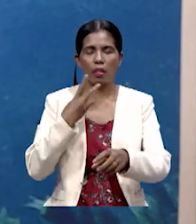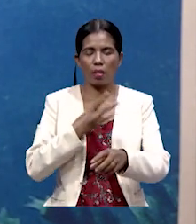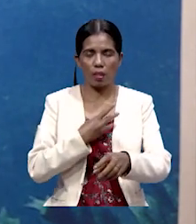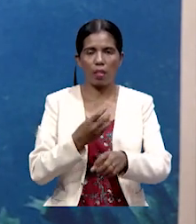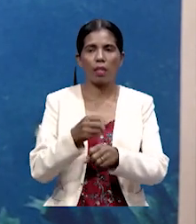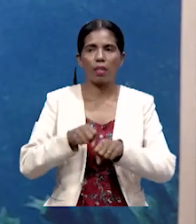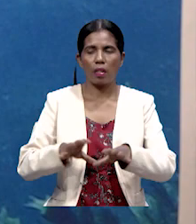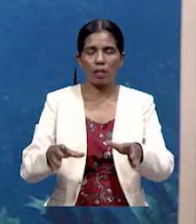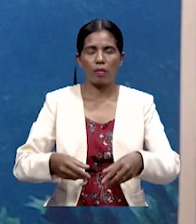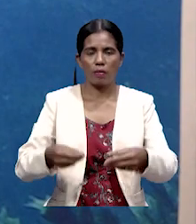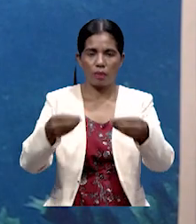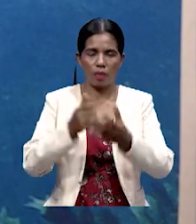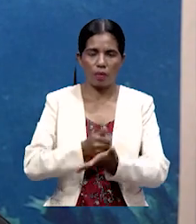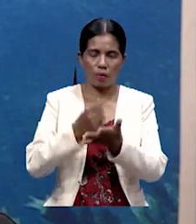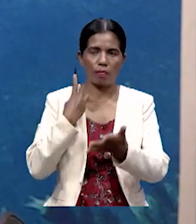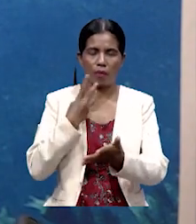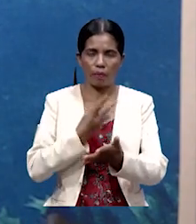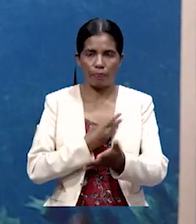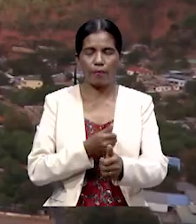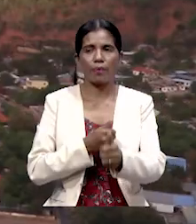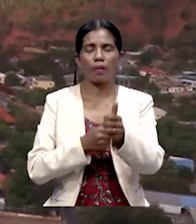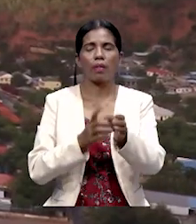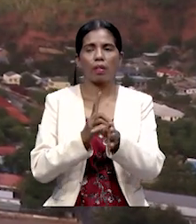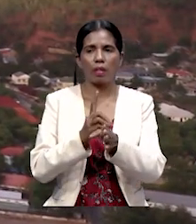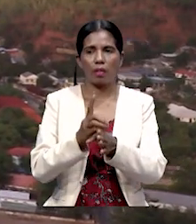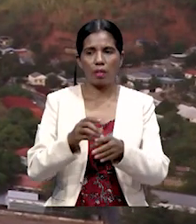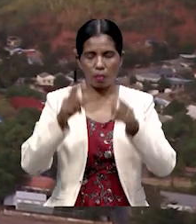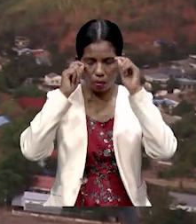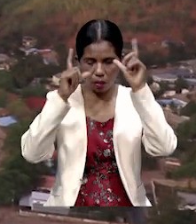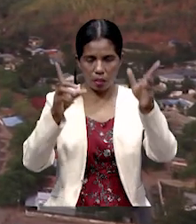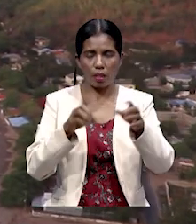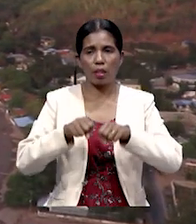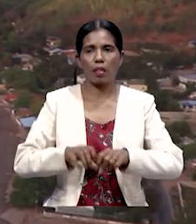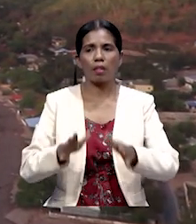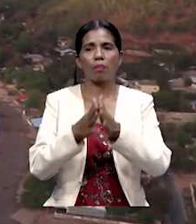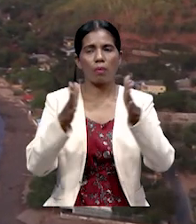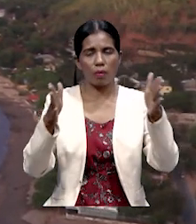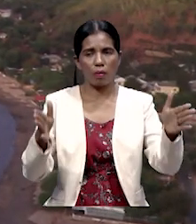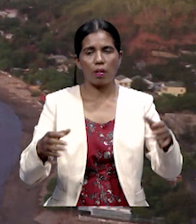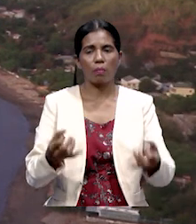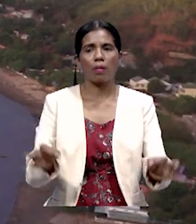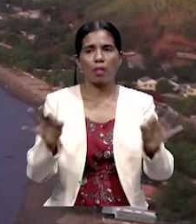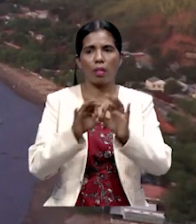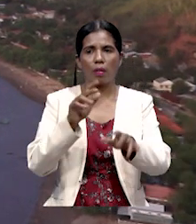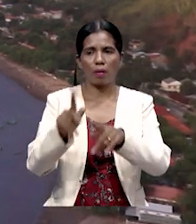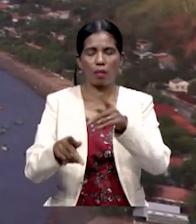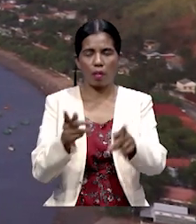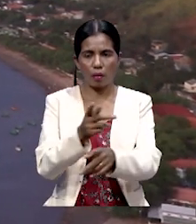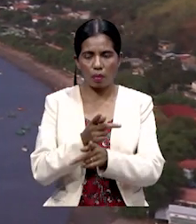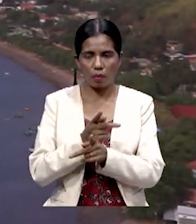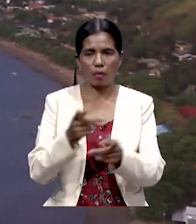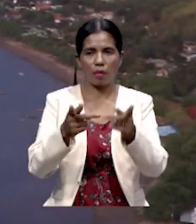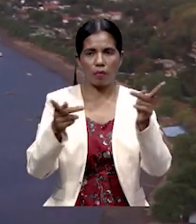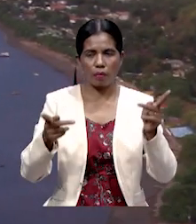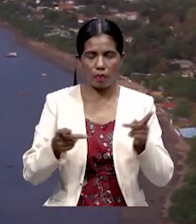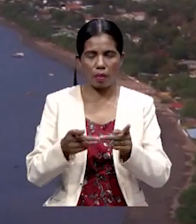tane. Tuir Demetrio, Timor-Leste ne Tassi Luan Tebes, também é importante para o povo, a tu cuidado, ambiente